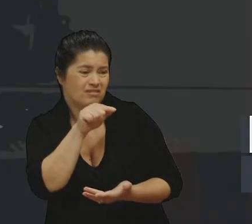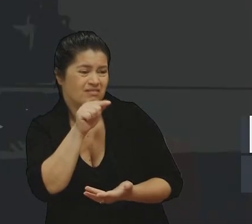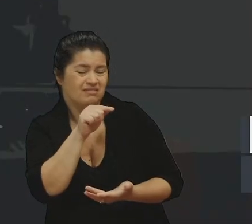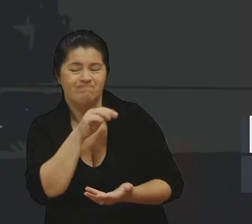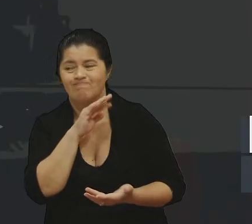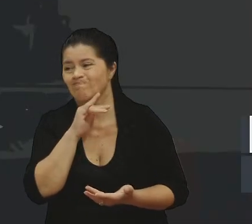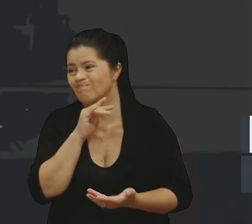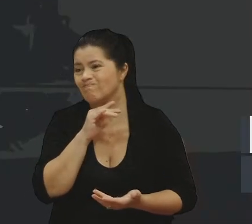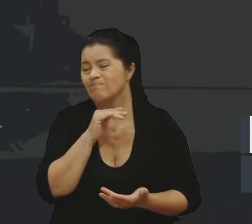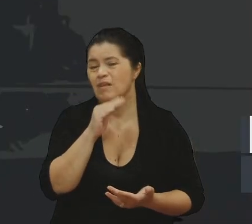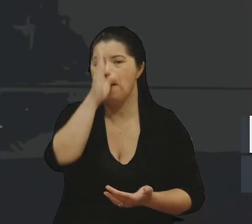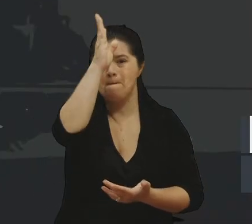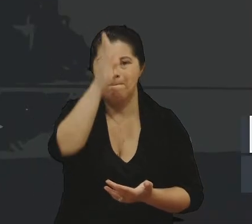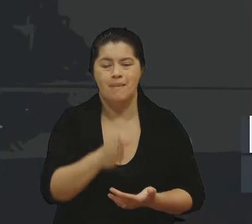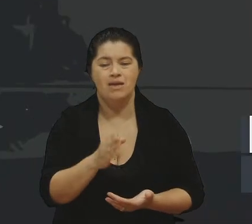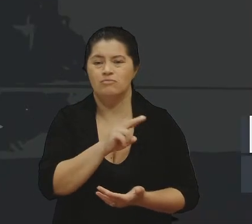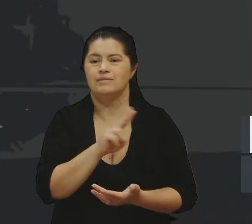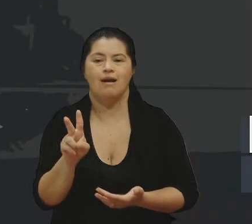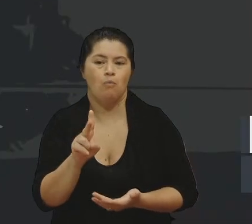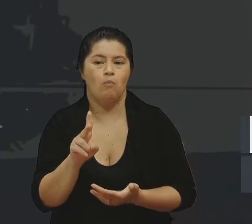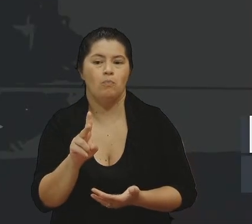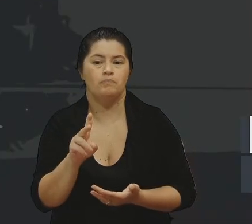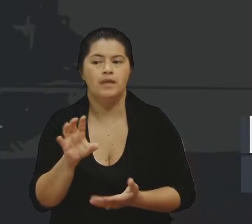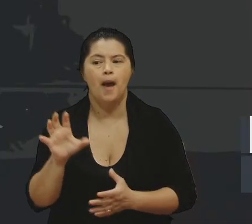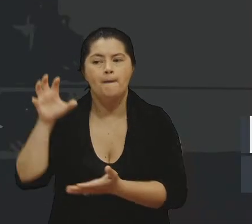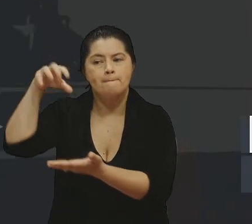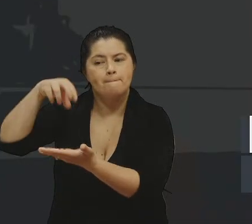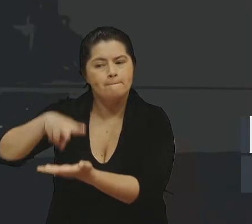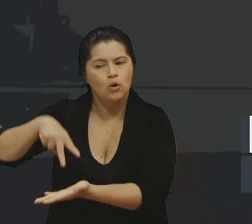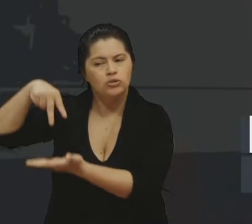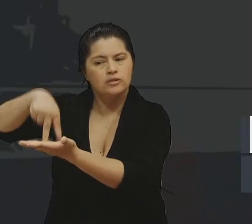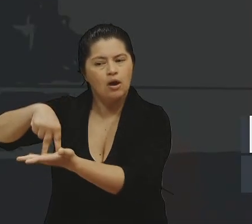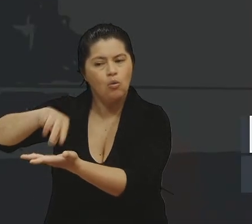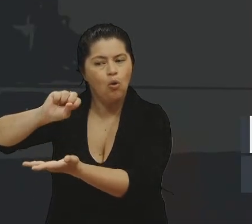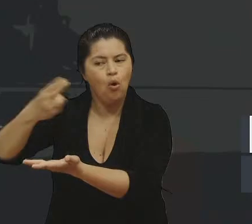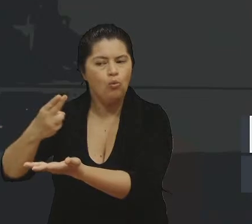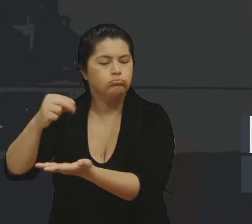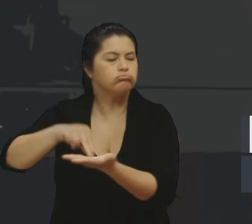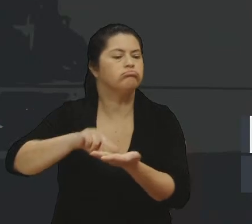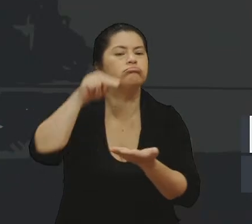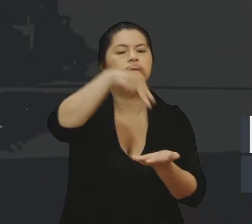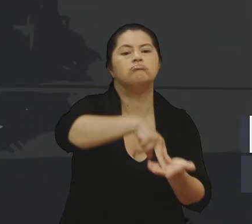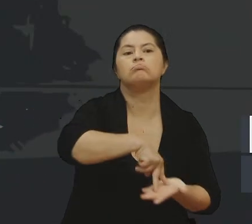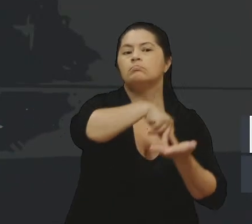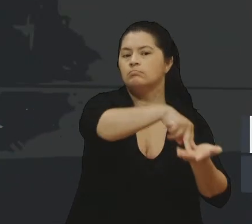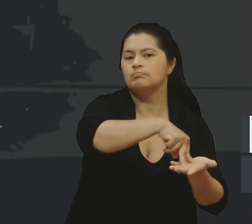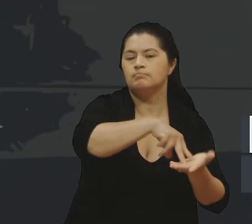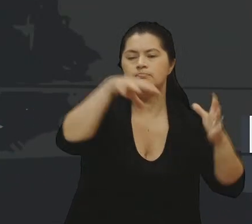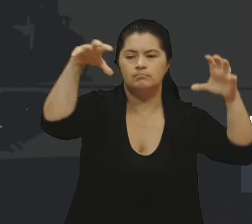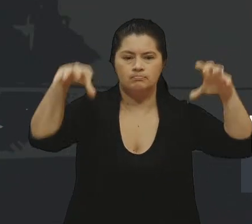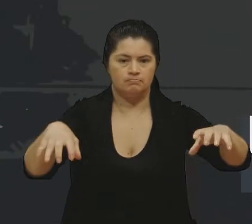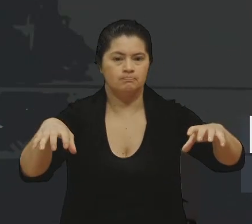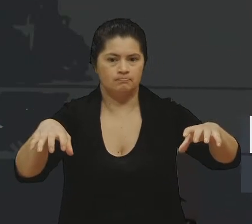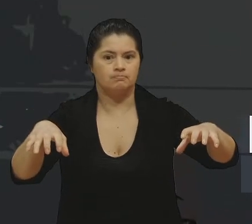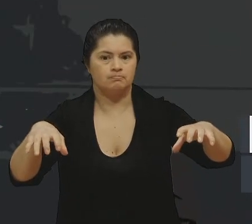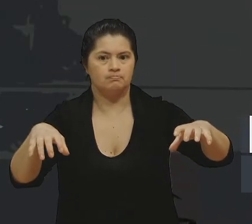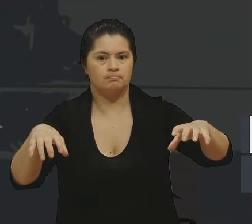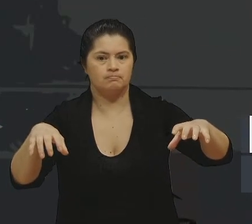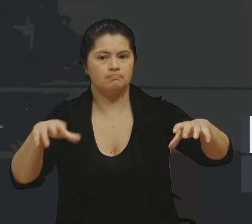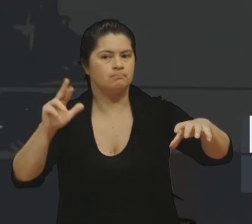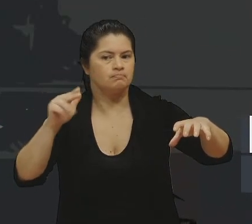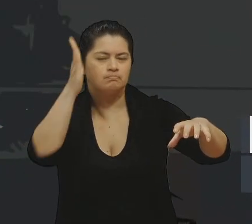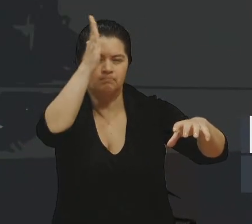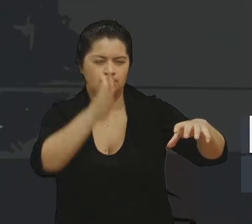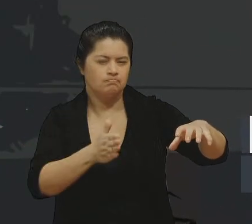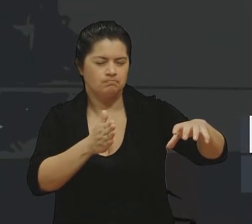meio é o pior lugar que a gente pode ficar. Então, se posicionem. Ou criem produtos para diferentes faixas. O laço também. Produto